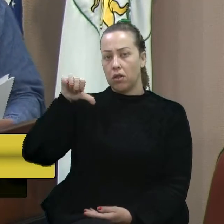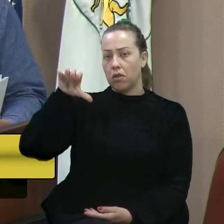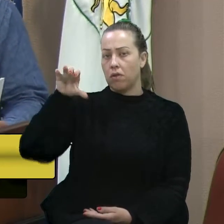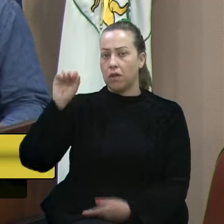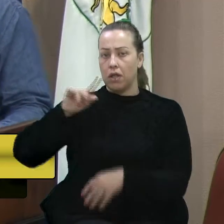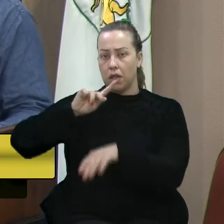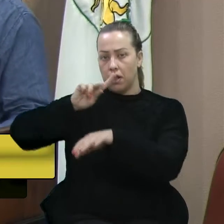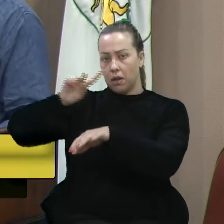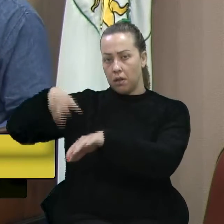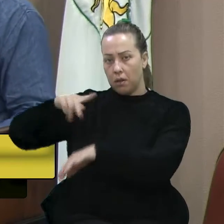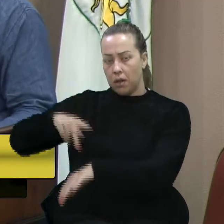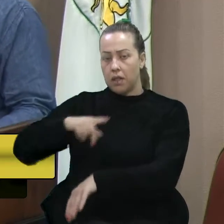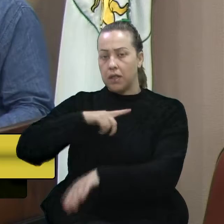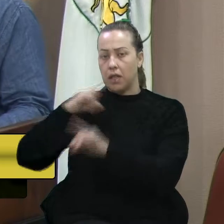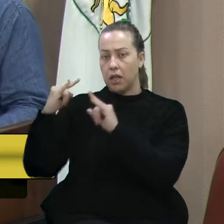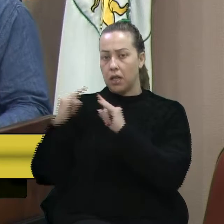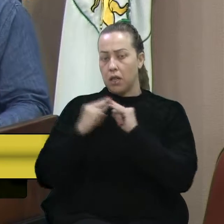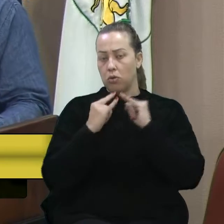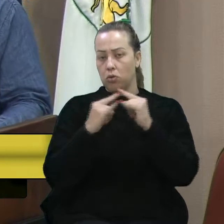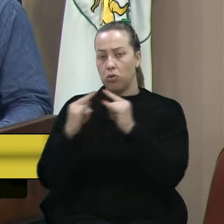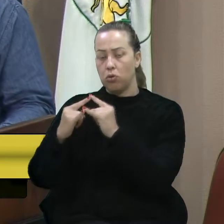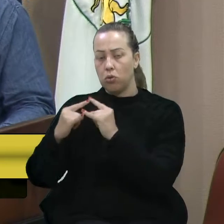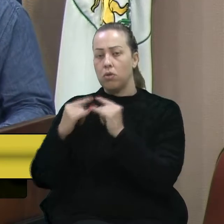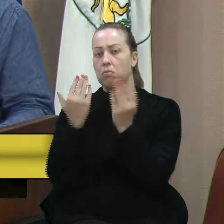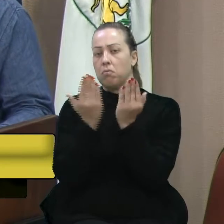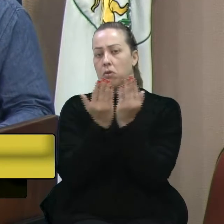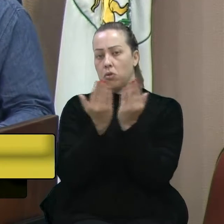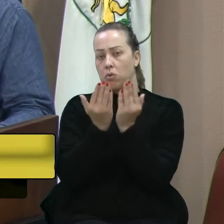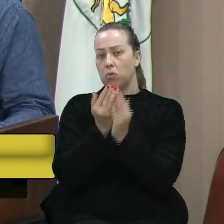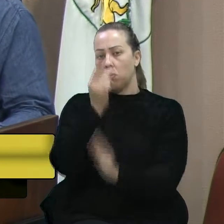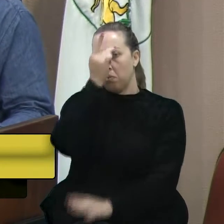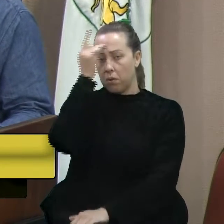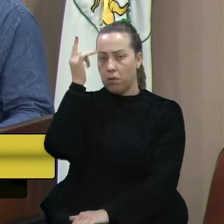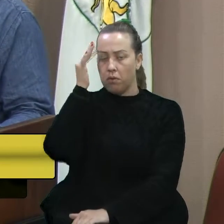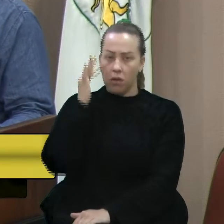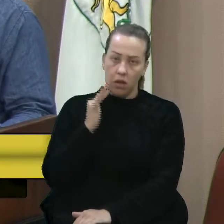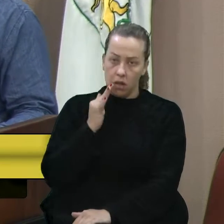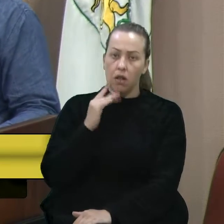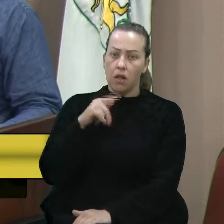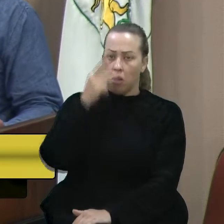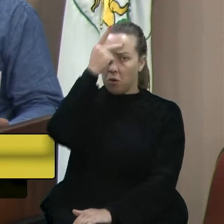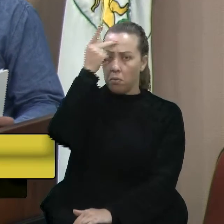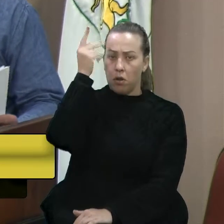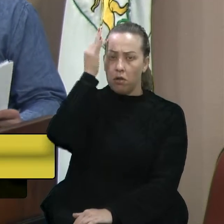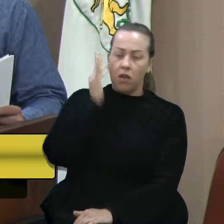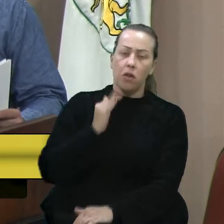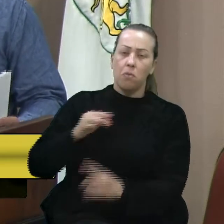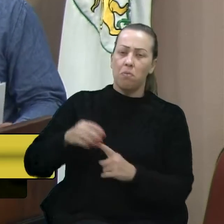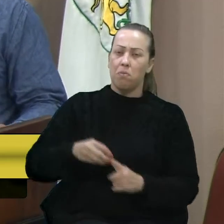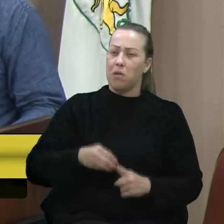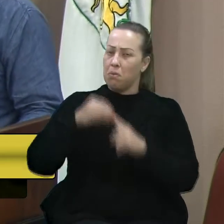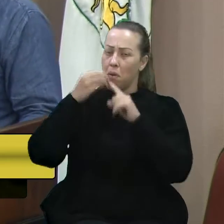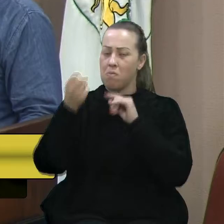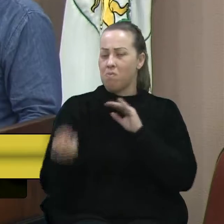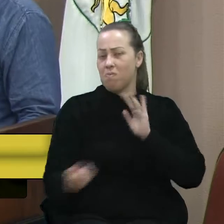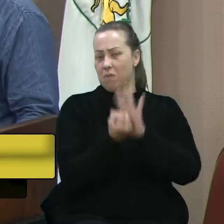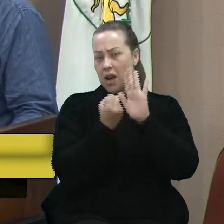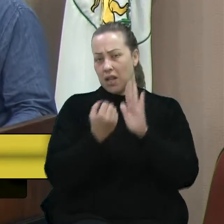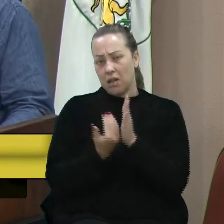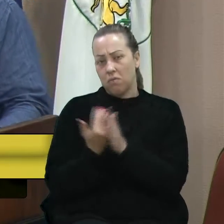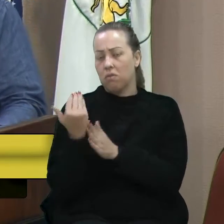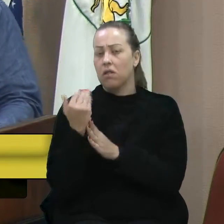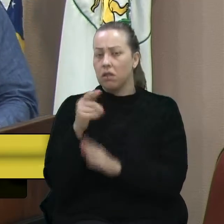países têm instituições que estudam Freire. E o Freire, um dos principais legados que o